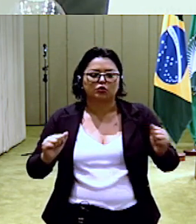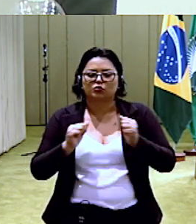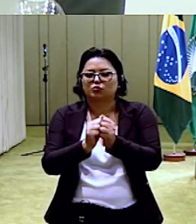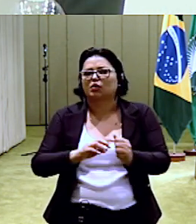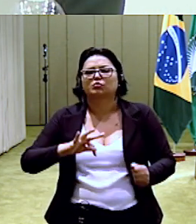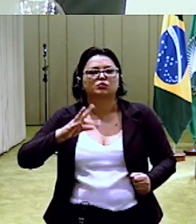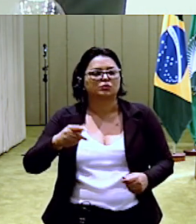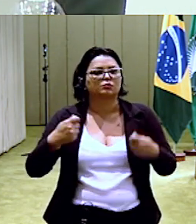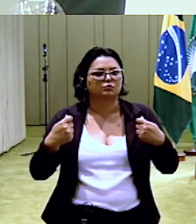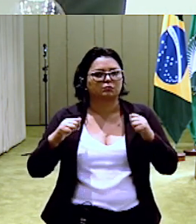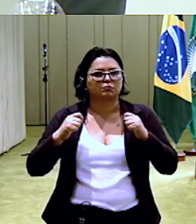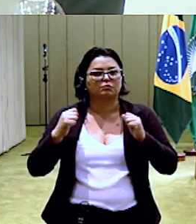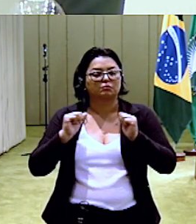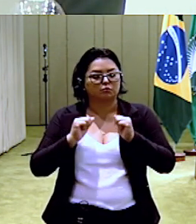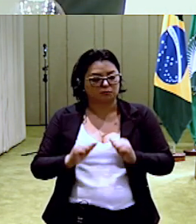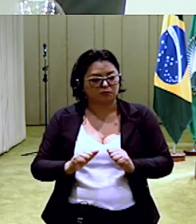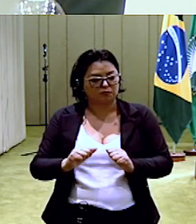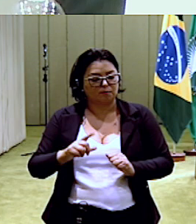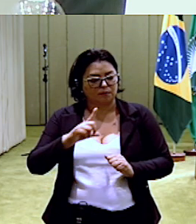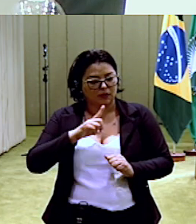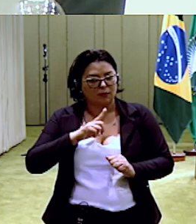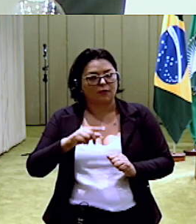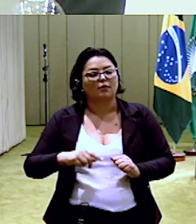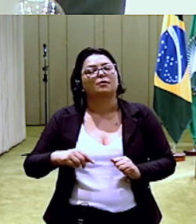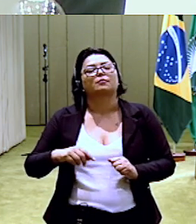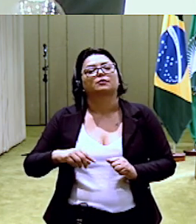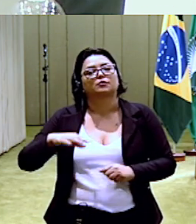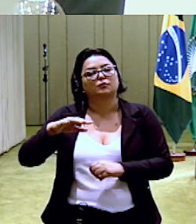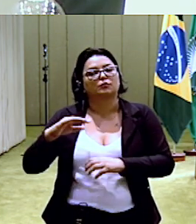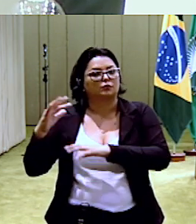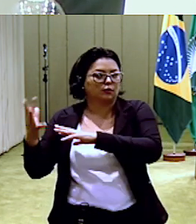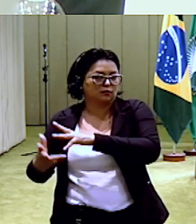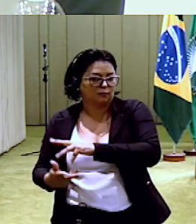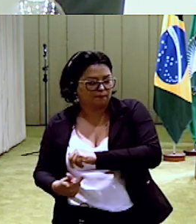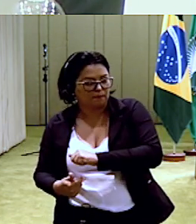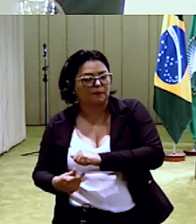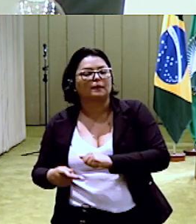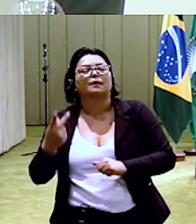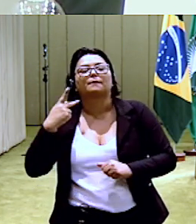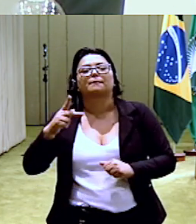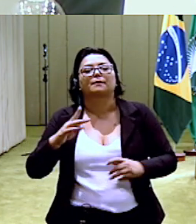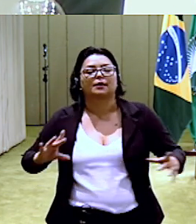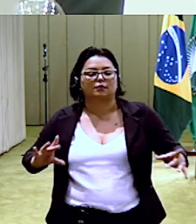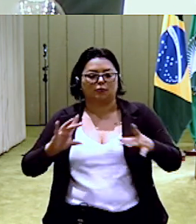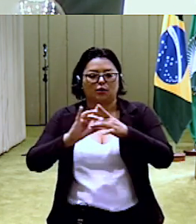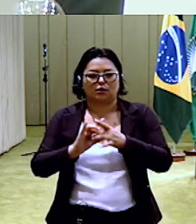de pessoal que nós temos nos postos no exterior, para trabalharmos melhor essa conectividade entre esses três